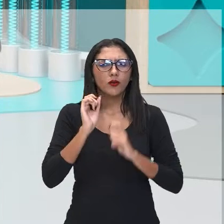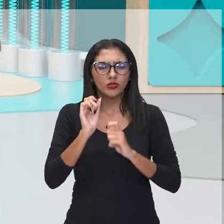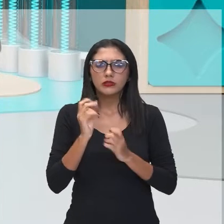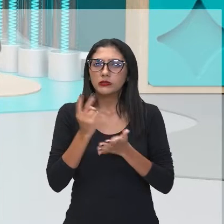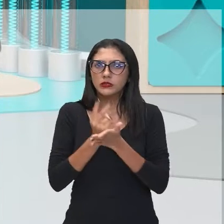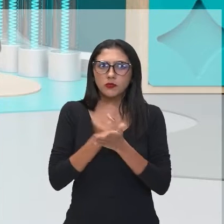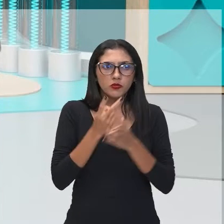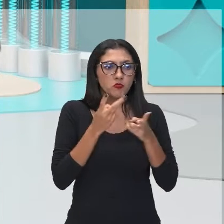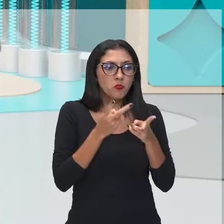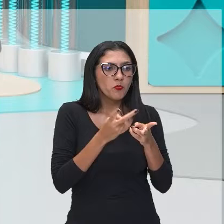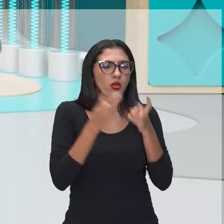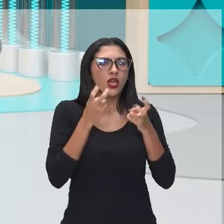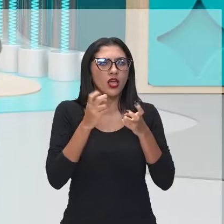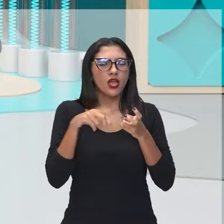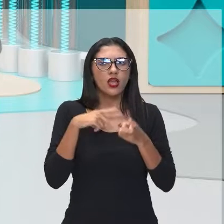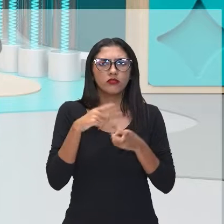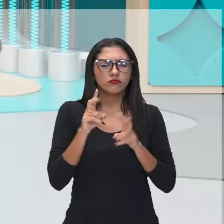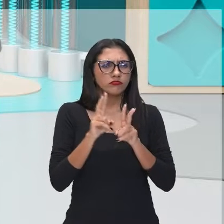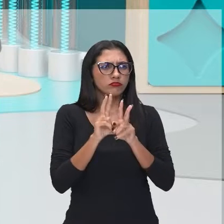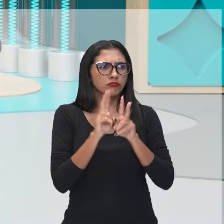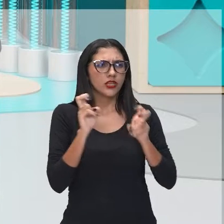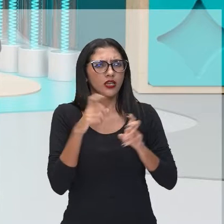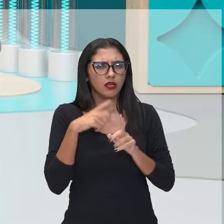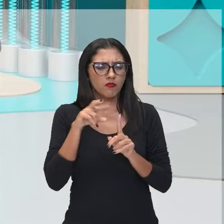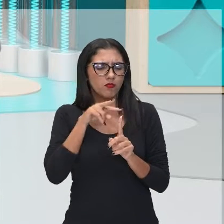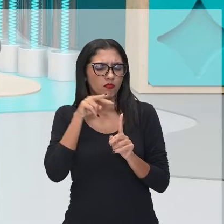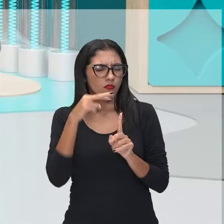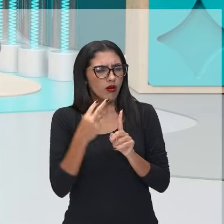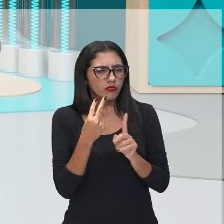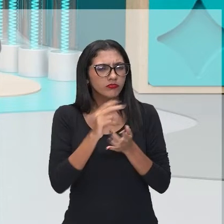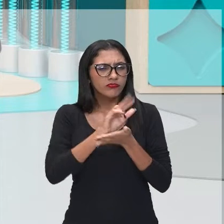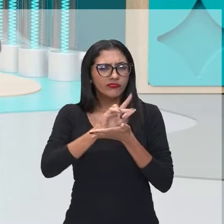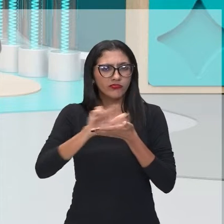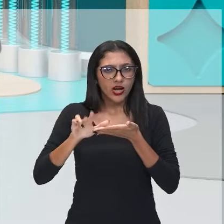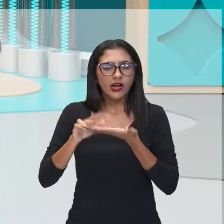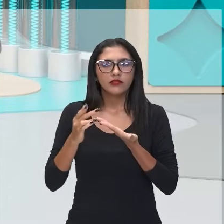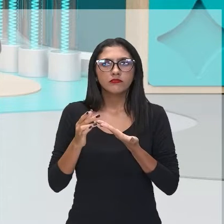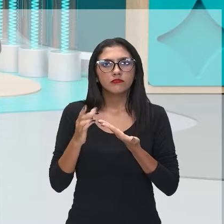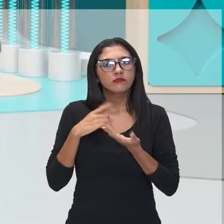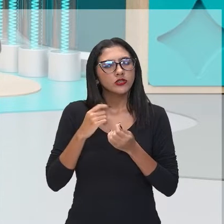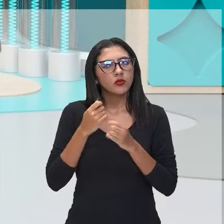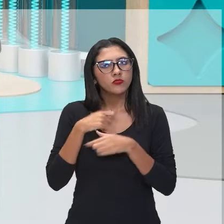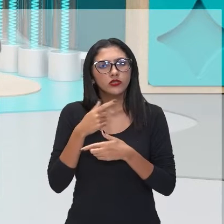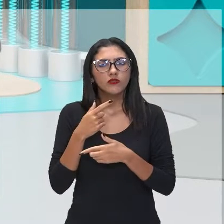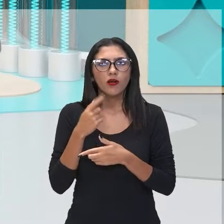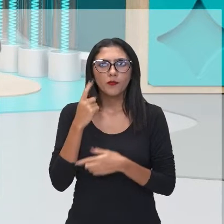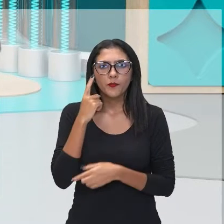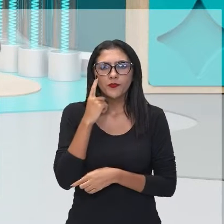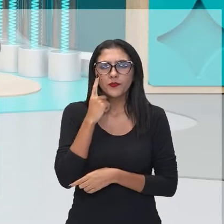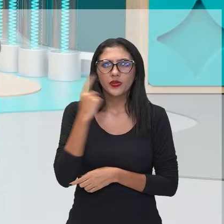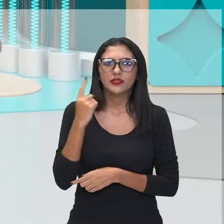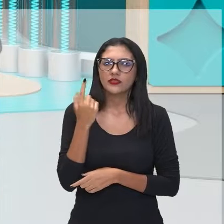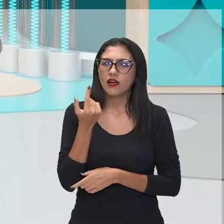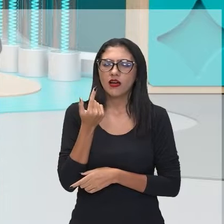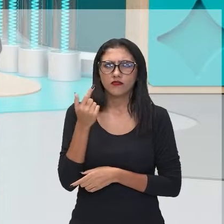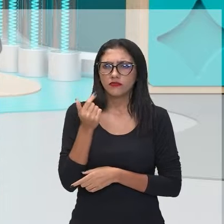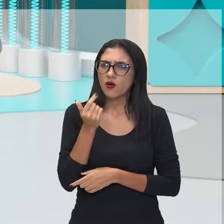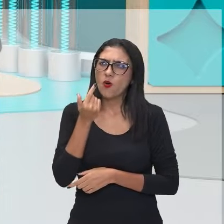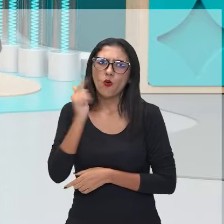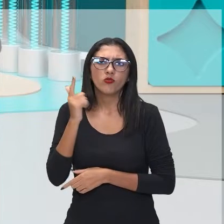questões polêmicas, de pontos de vista diferentes, nós podemos nos posicionar em relação a outros pontos de vista